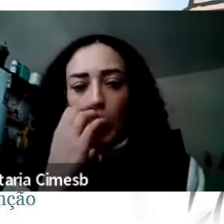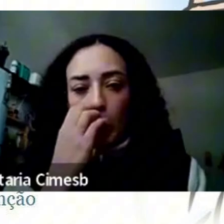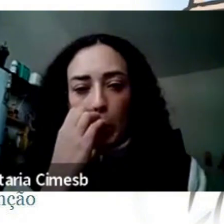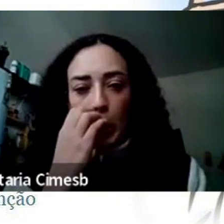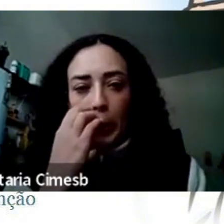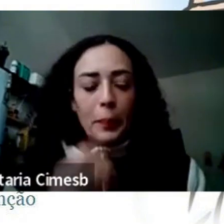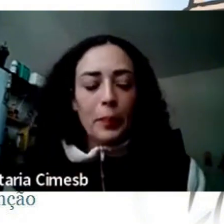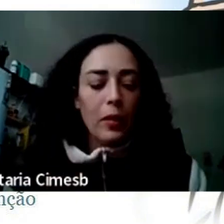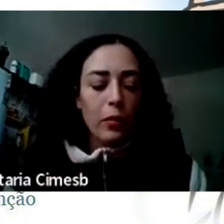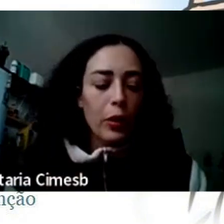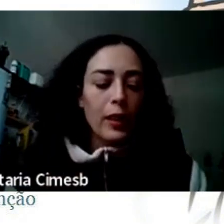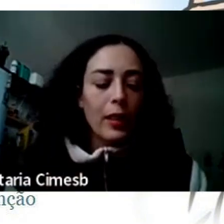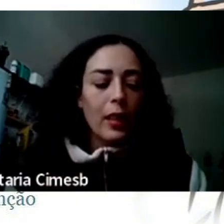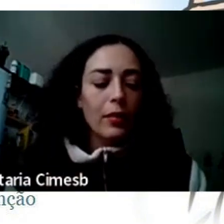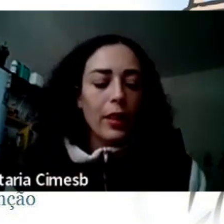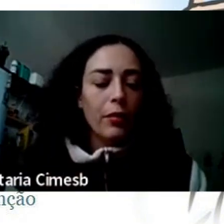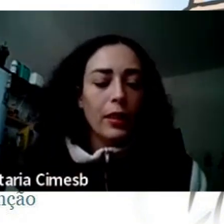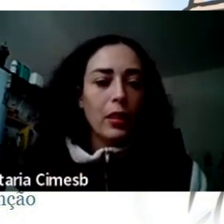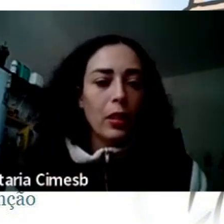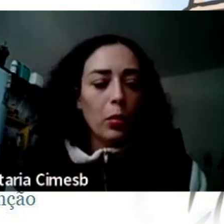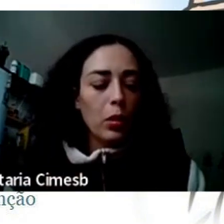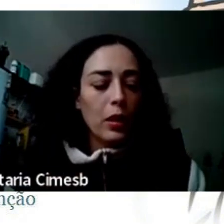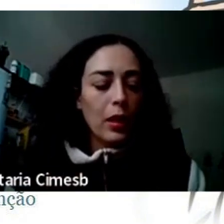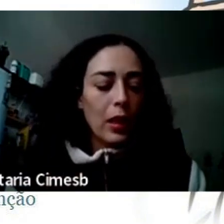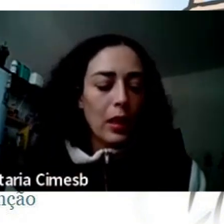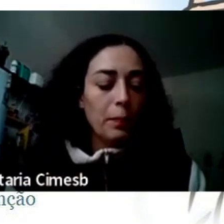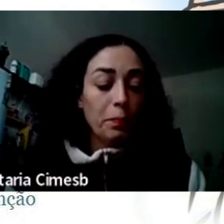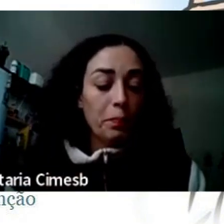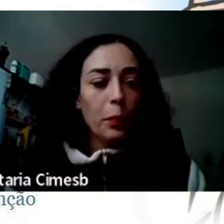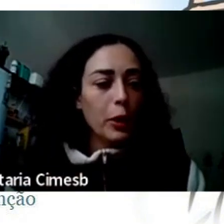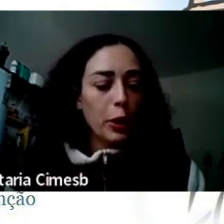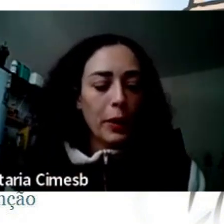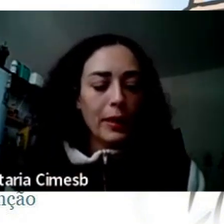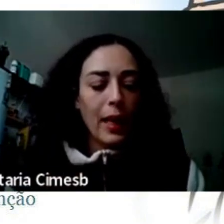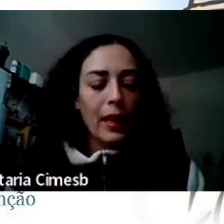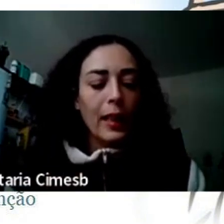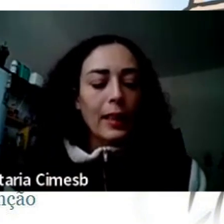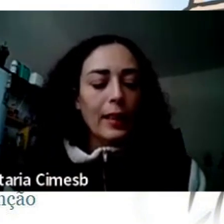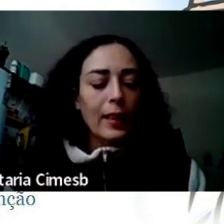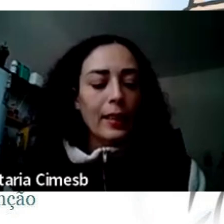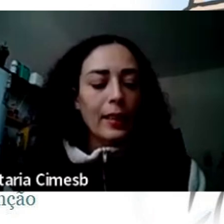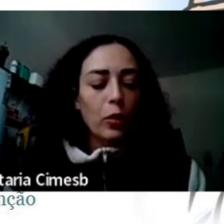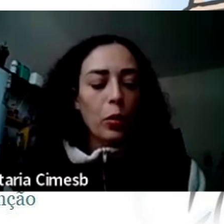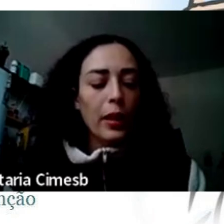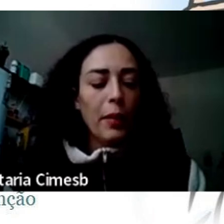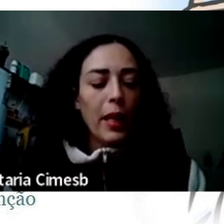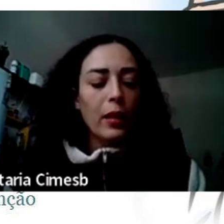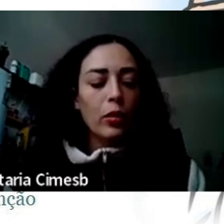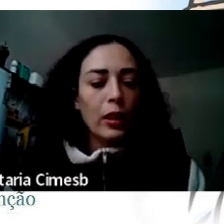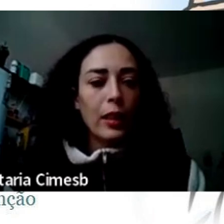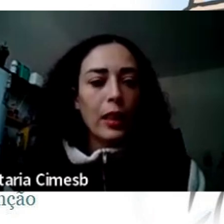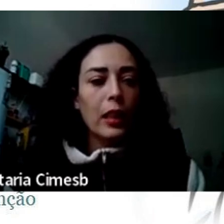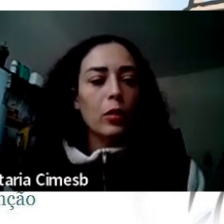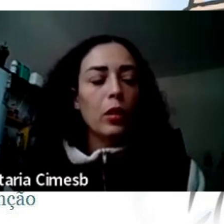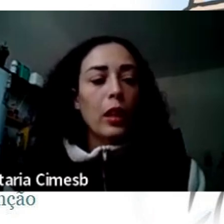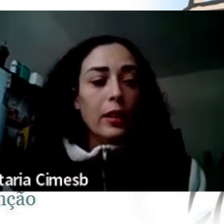diversos surdos, né? Eu vou trazer diversas situações aqui, tanto para a gente pensar nessa questão de comportamento,